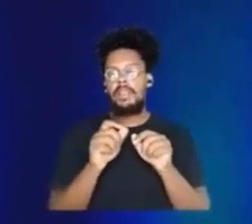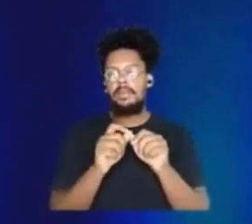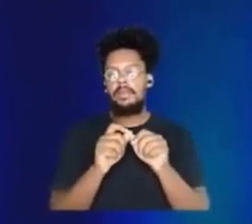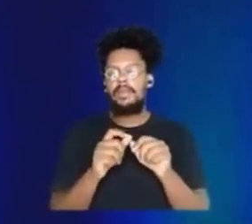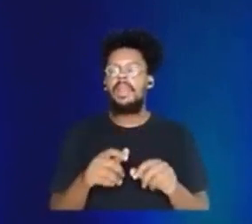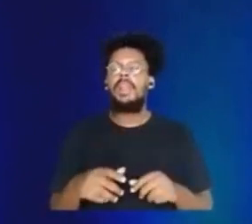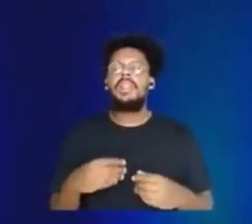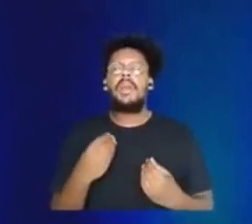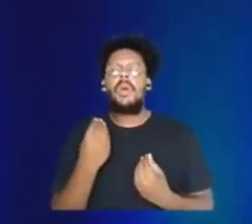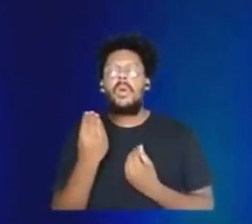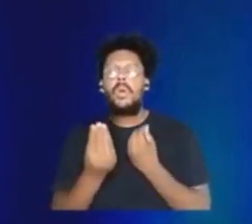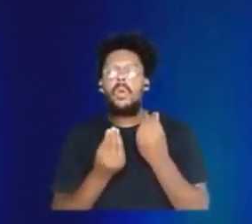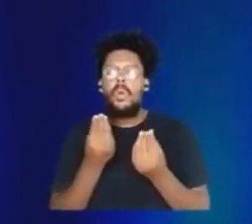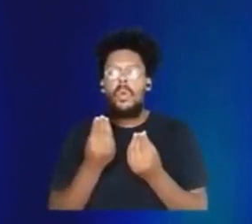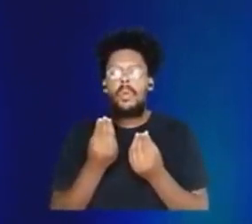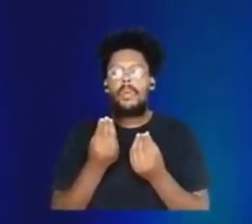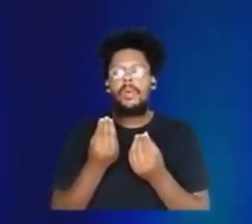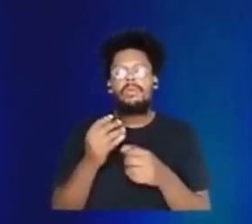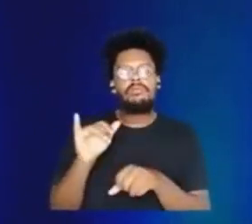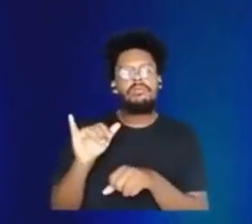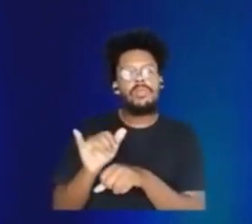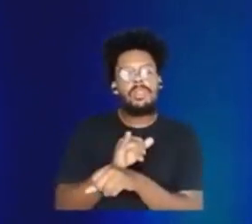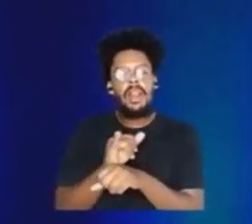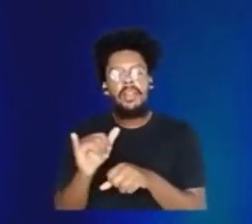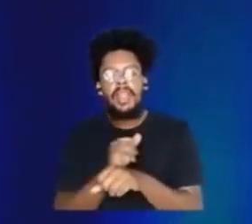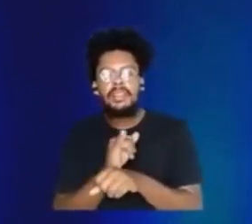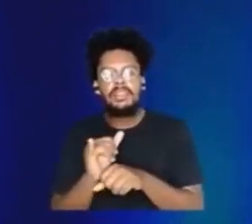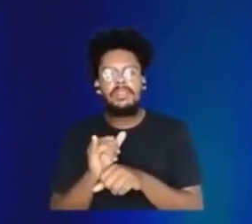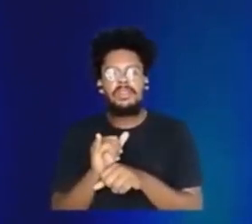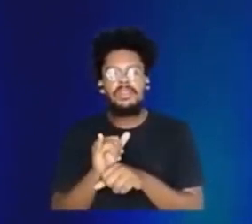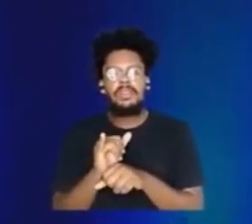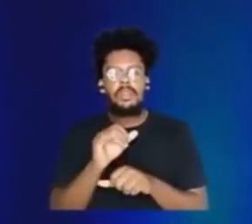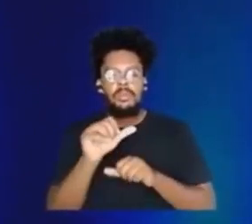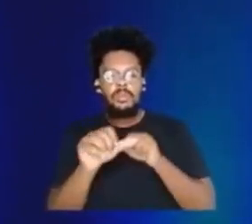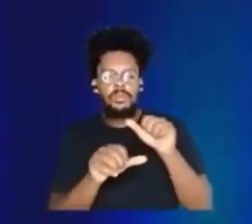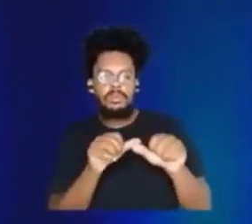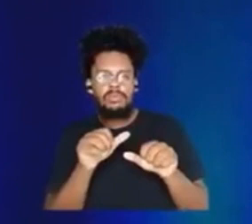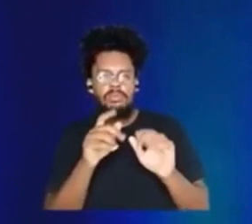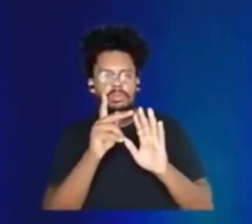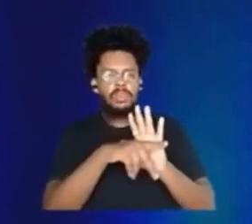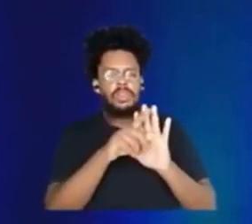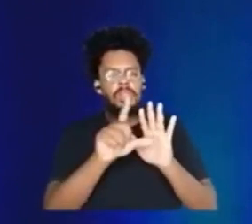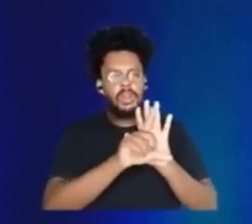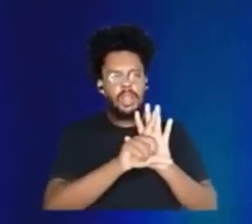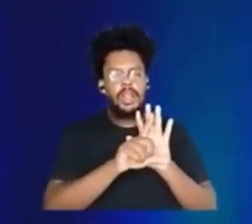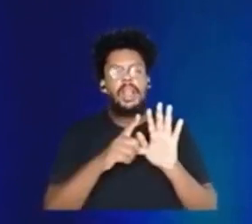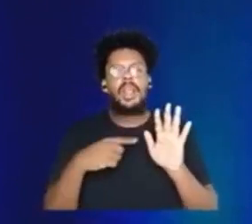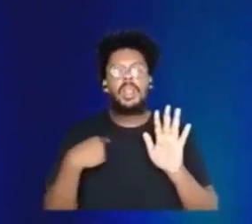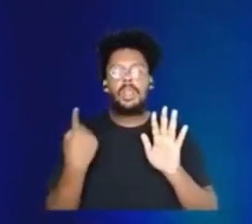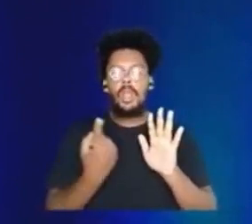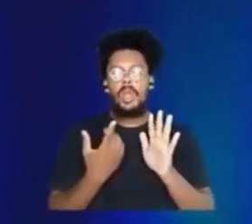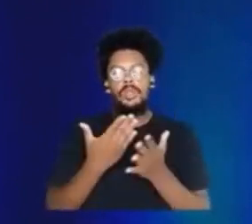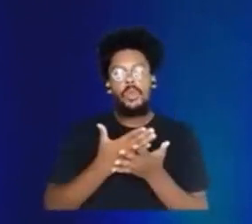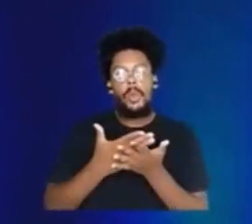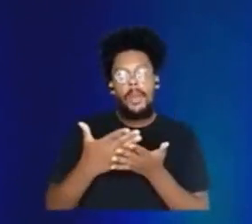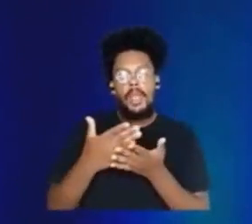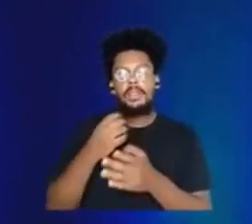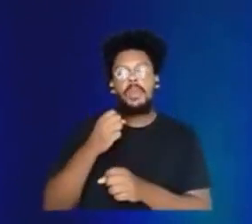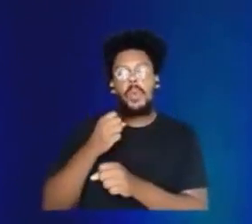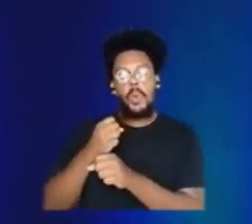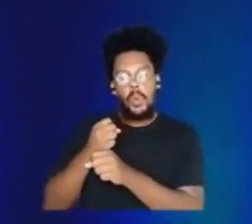já está em projeto de lei, nós devemos trazer aí a público no começo do ano. Nós estamos discutindo com o ministro Pimenta, ele tem muito interesse que